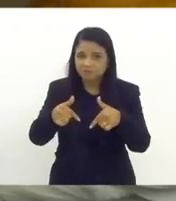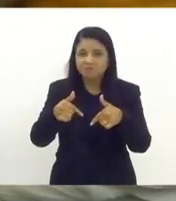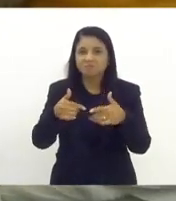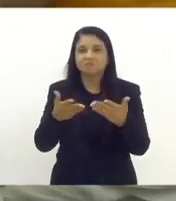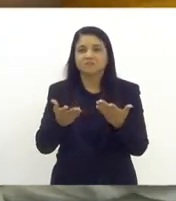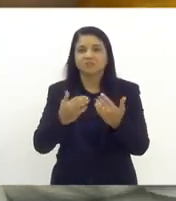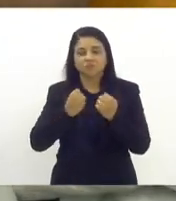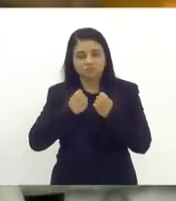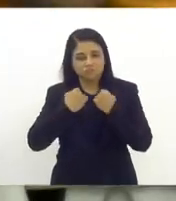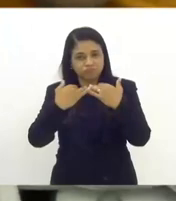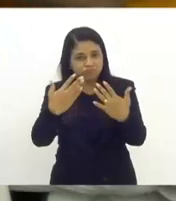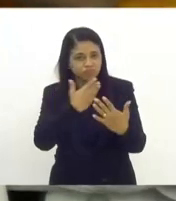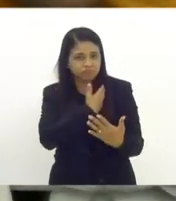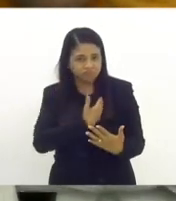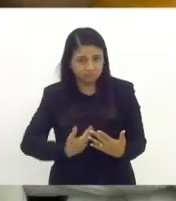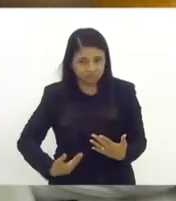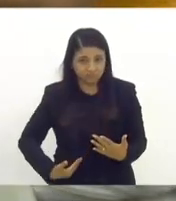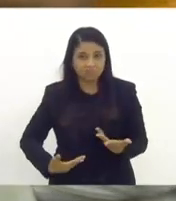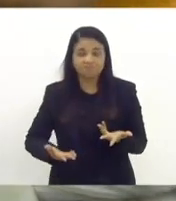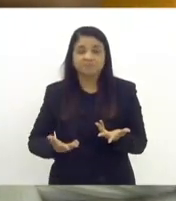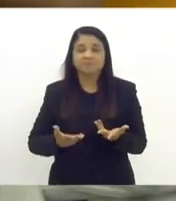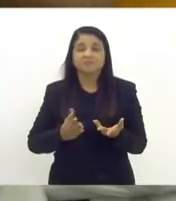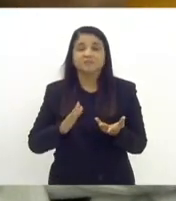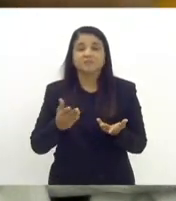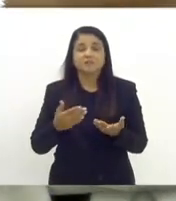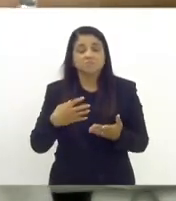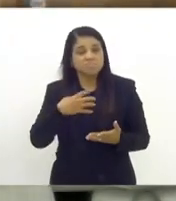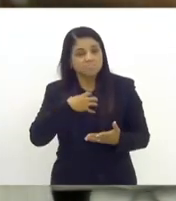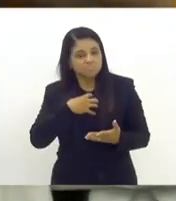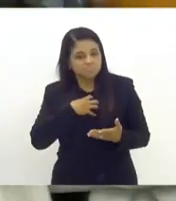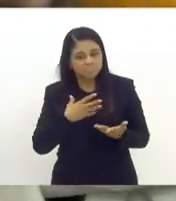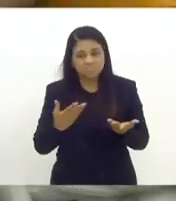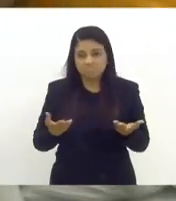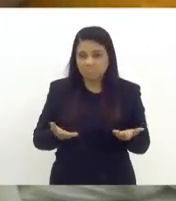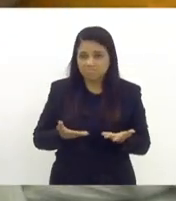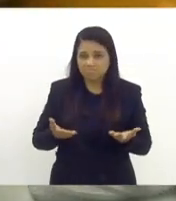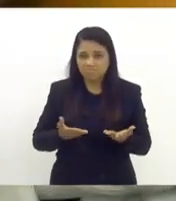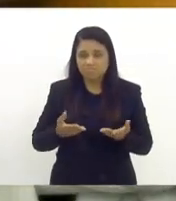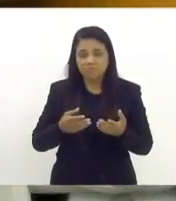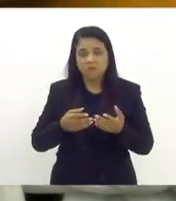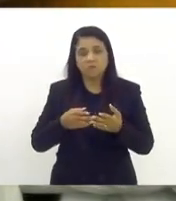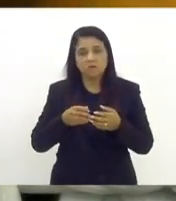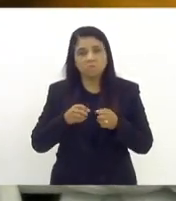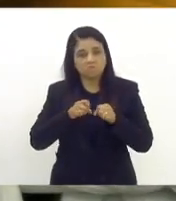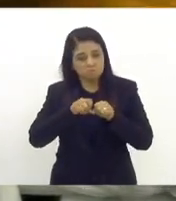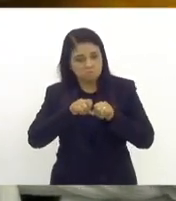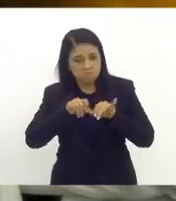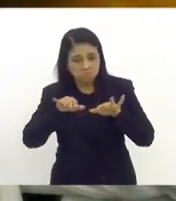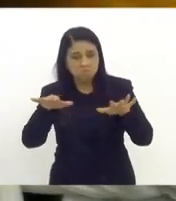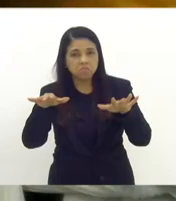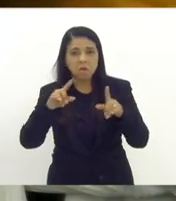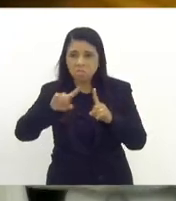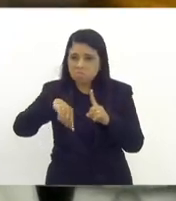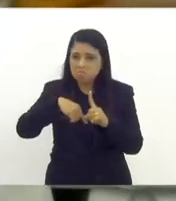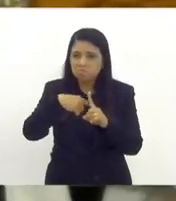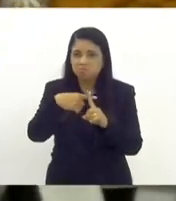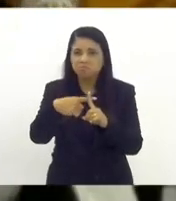já participou de muitas mas essa a gente tá sentindo que tem uma amplitude maior né que pode ser uma coisa positiva mas